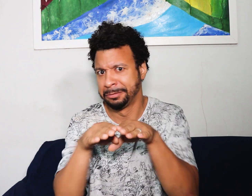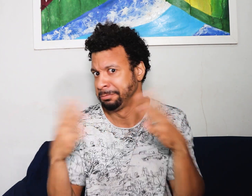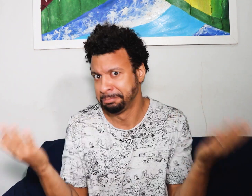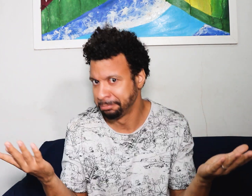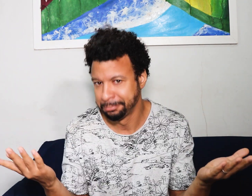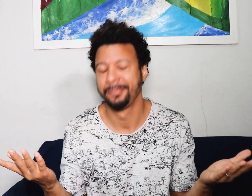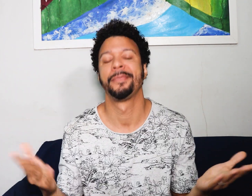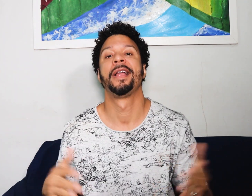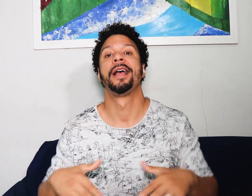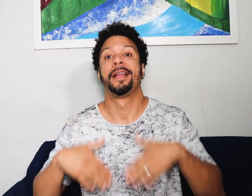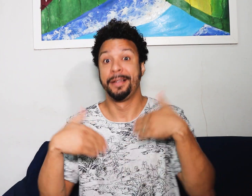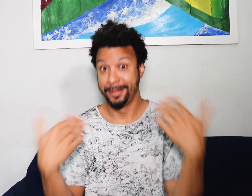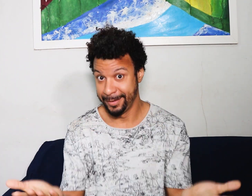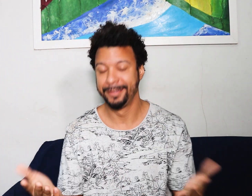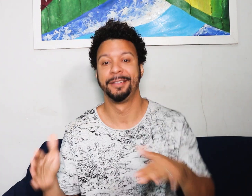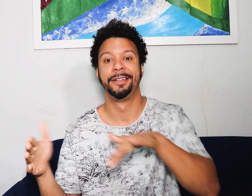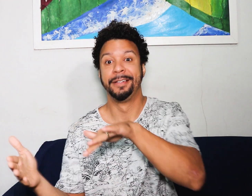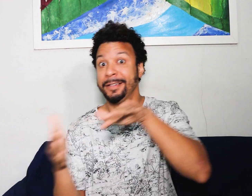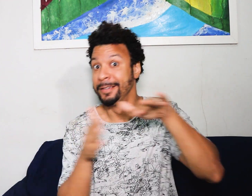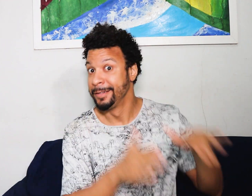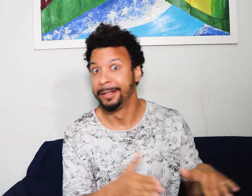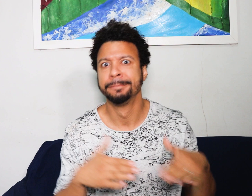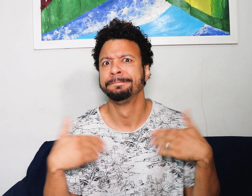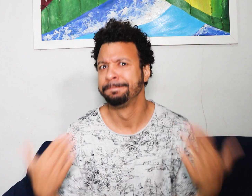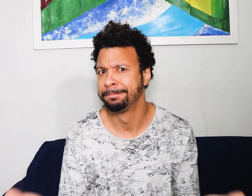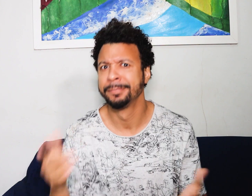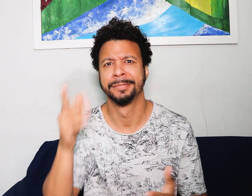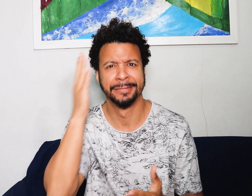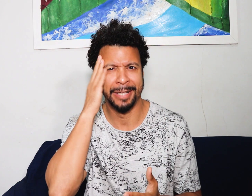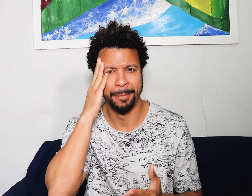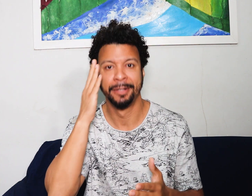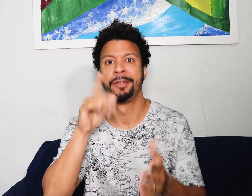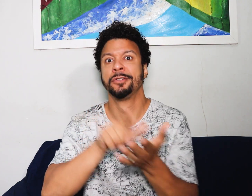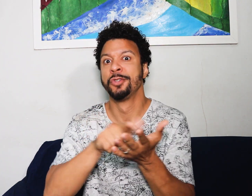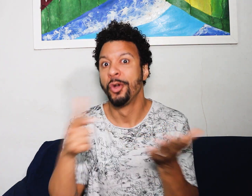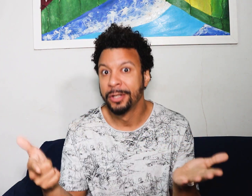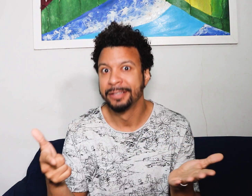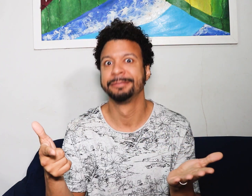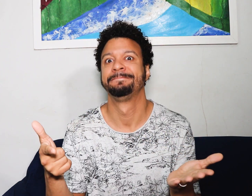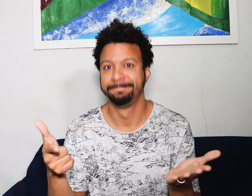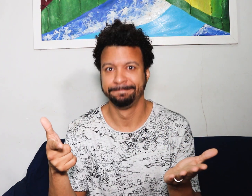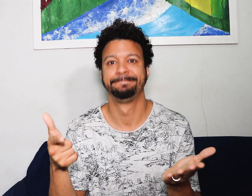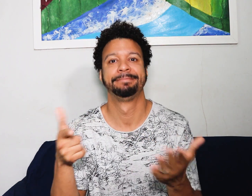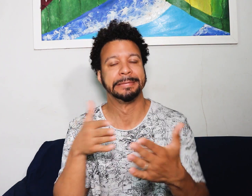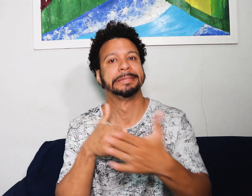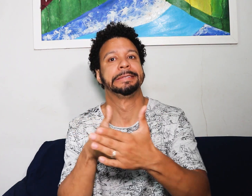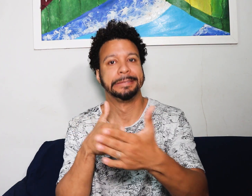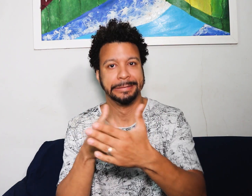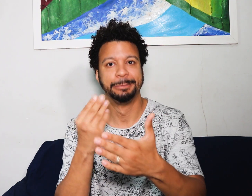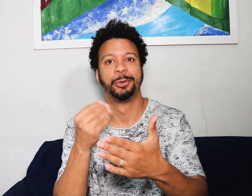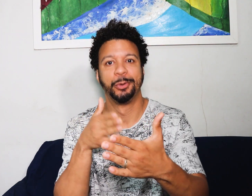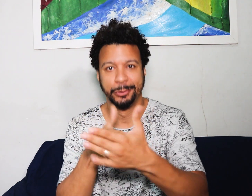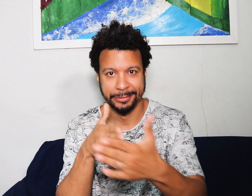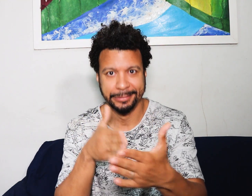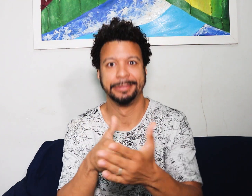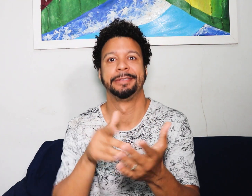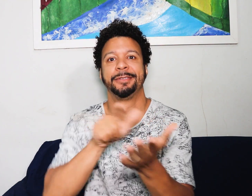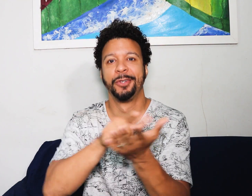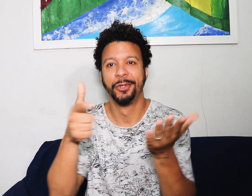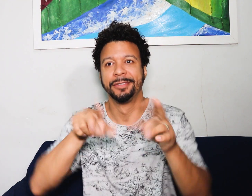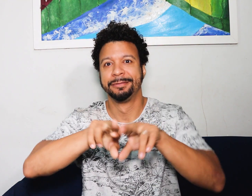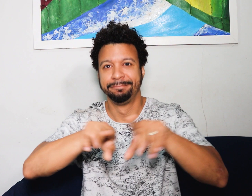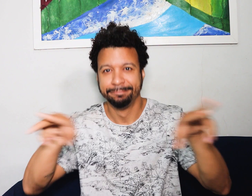situação de igualdade como outras pessoas ouvintes também. Então, sobre os jornais, a falta de acessibilidade nos